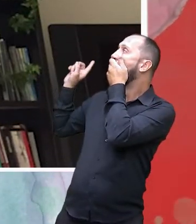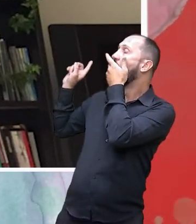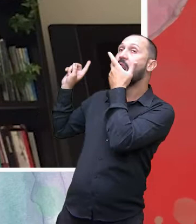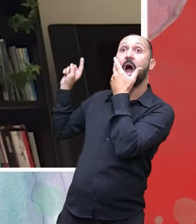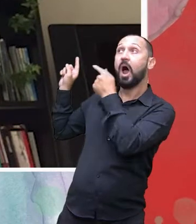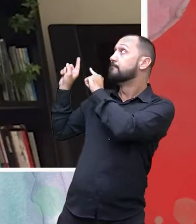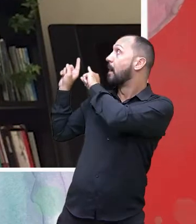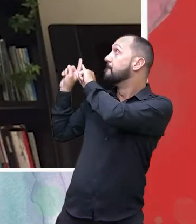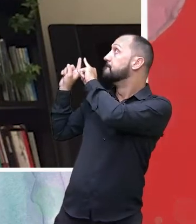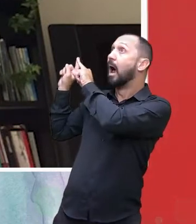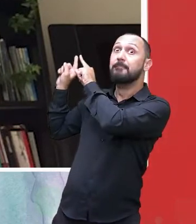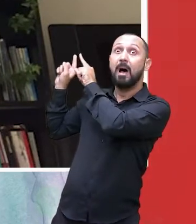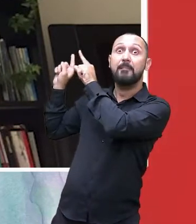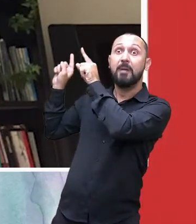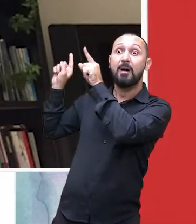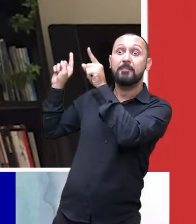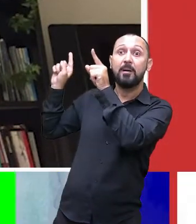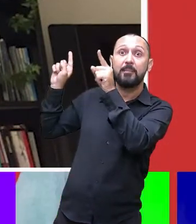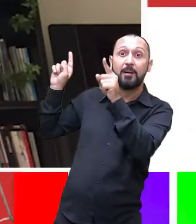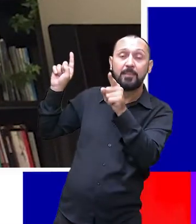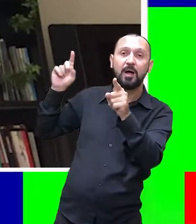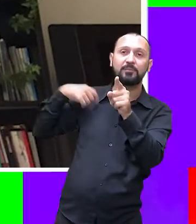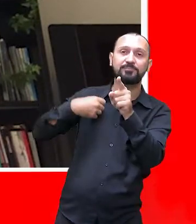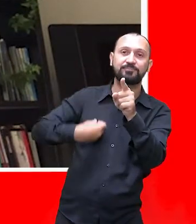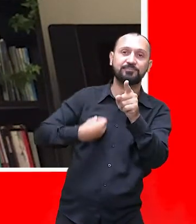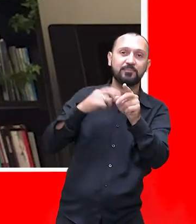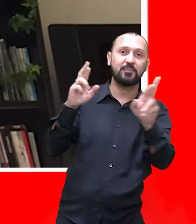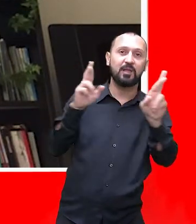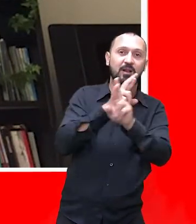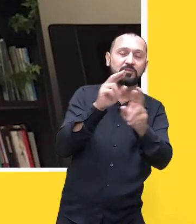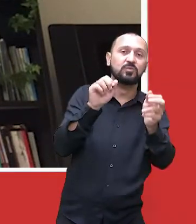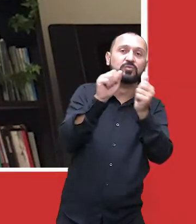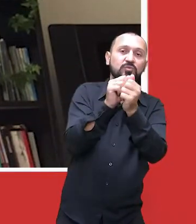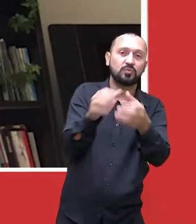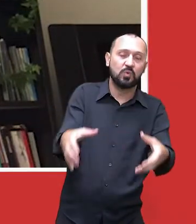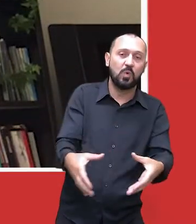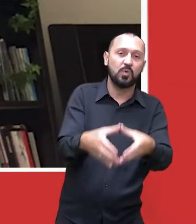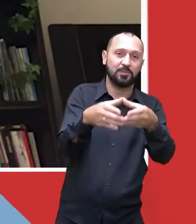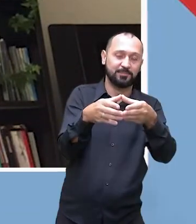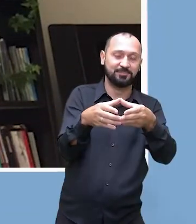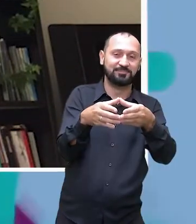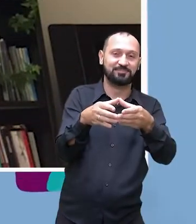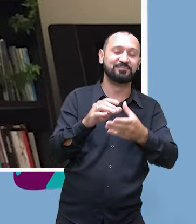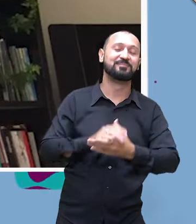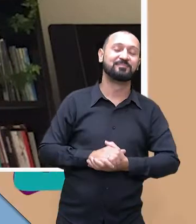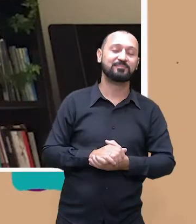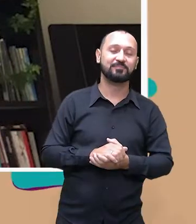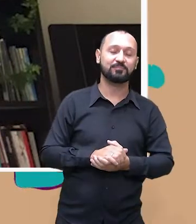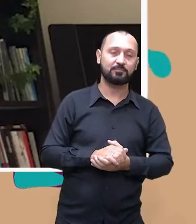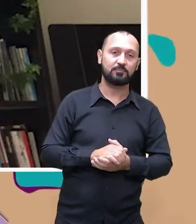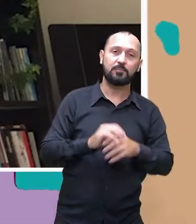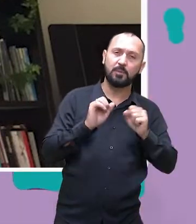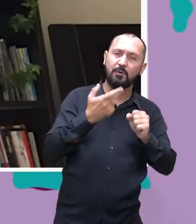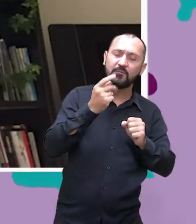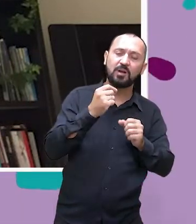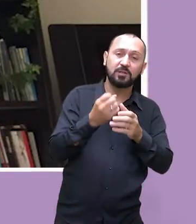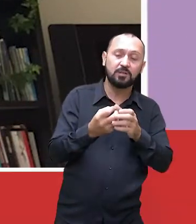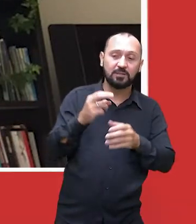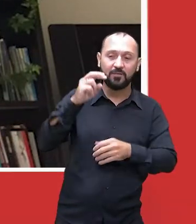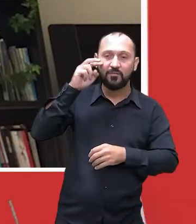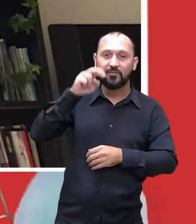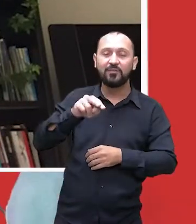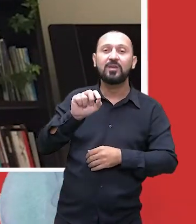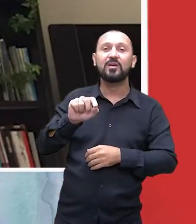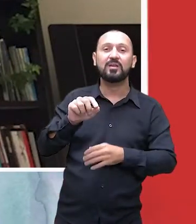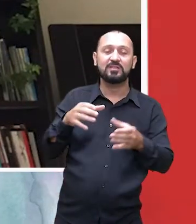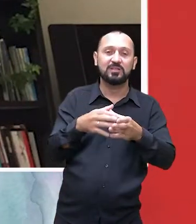eu vim e de onde veio a minha relação, da onde vem a minha relação com esse grupo, com essa companhia, que eu posso dizer que eu vi